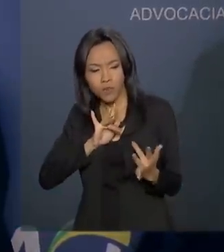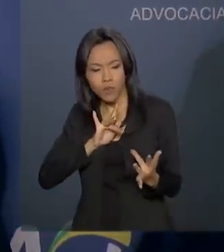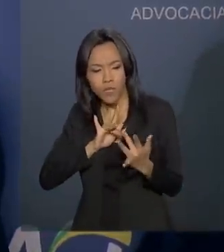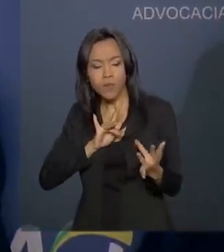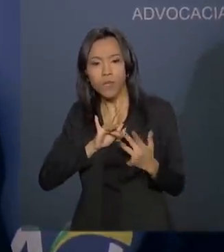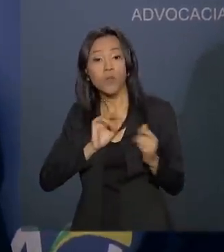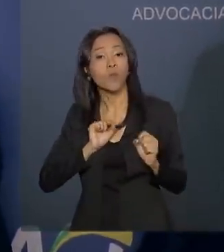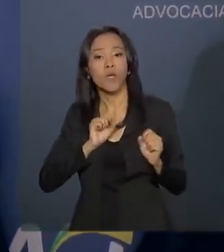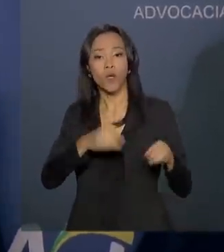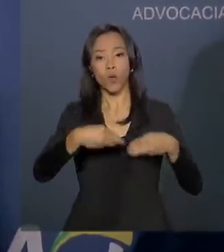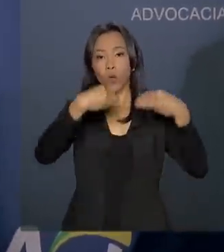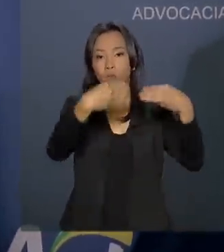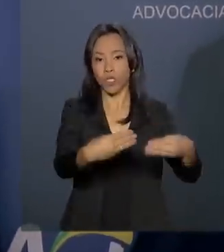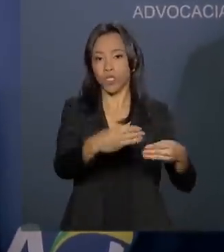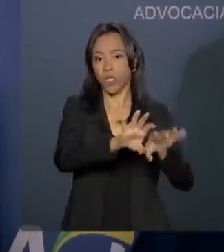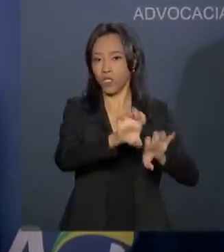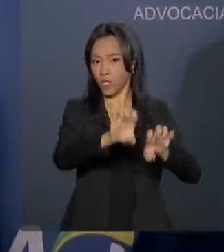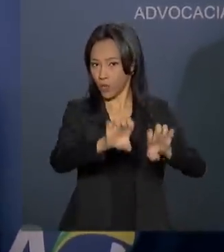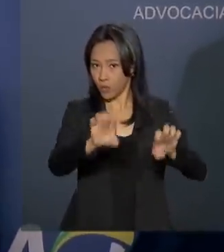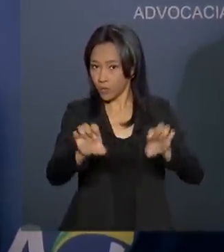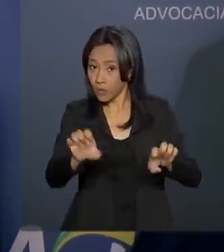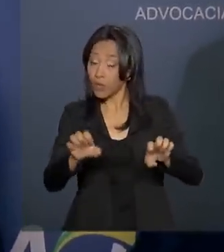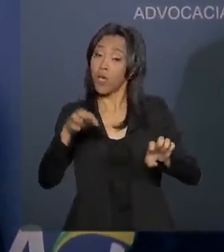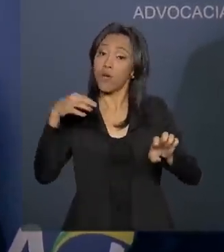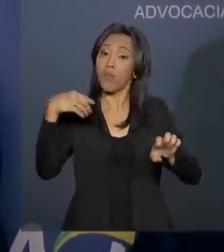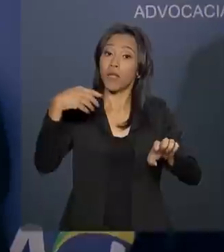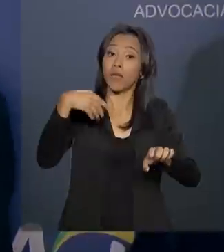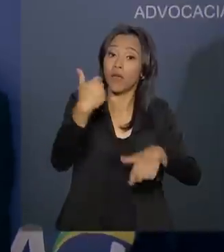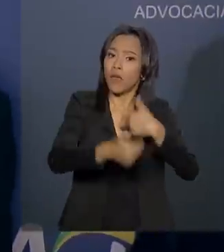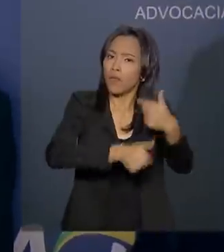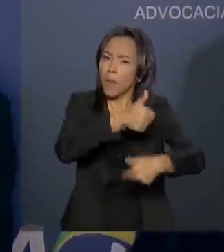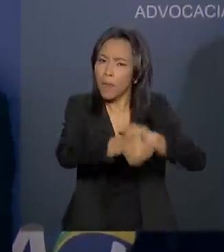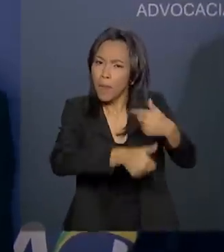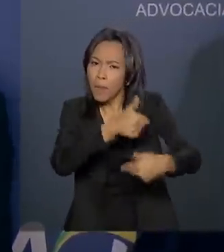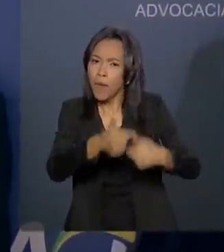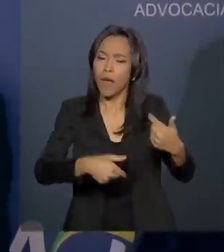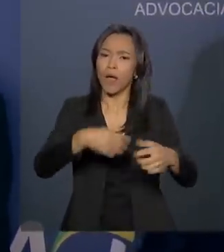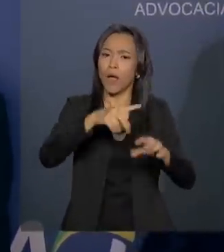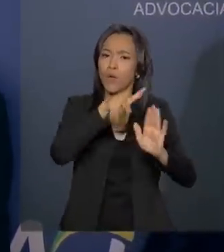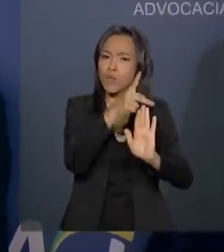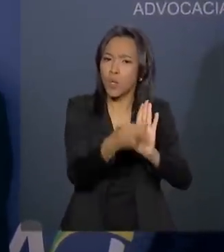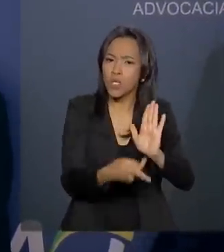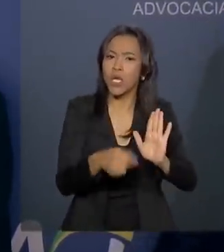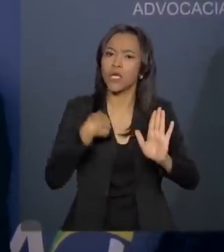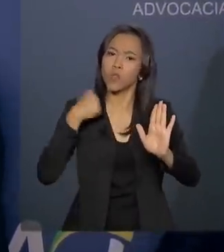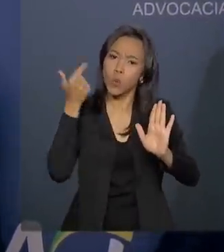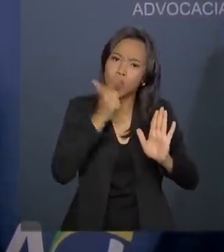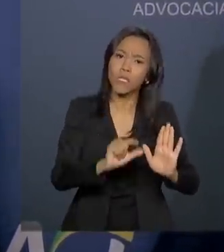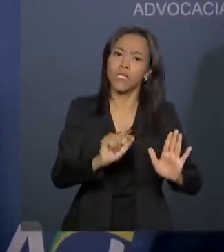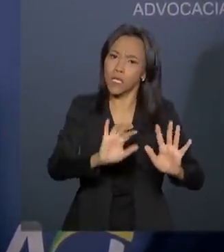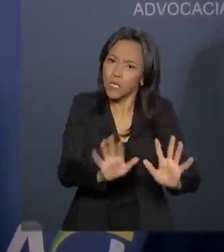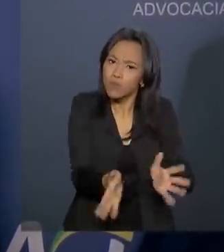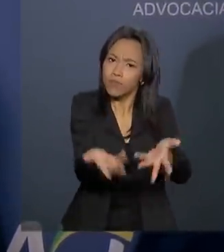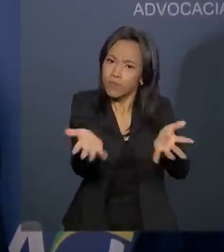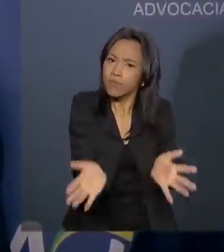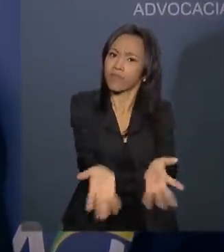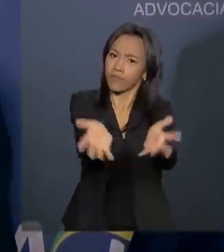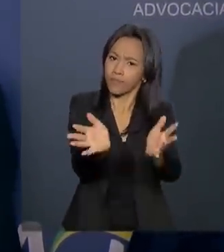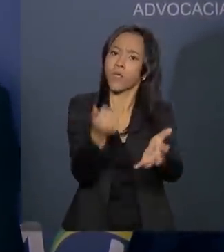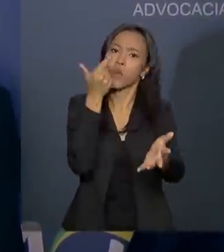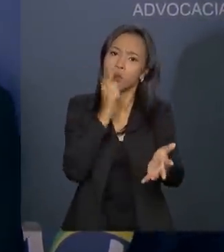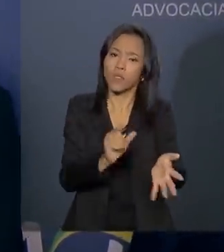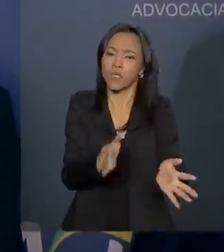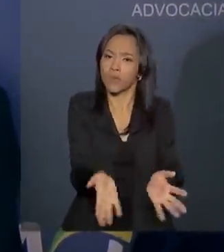Infraestrutura para que as demandas sejam respondidas necessariamente, tempestivamente